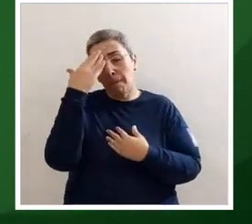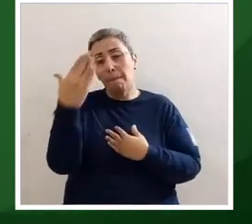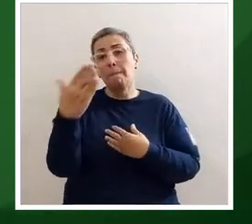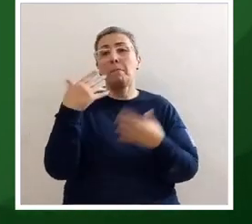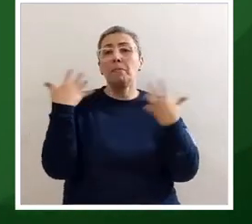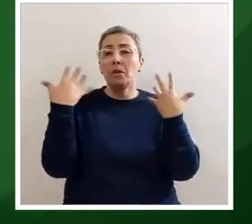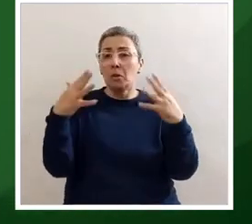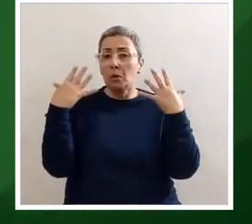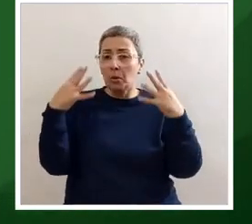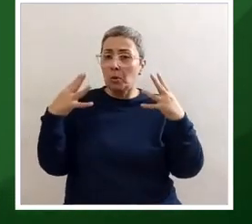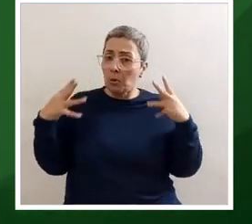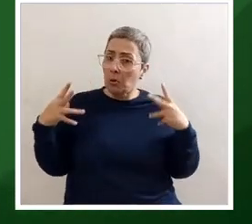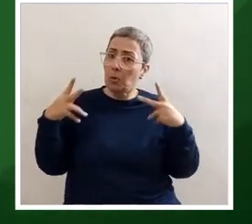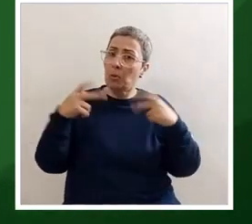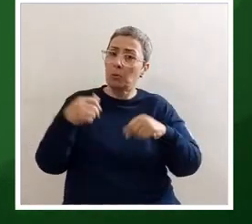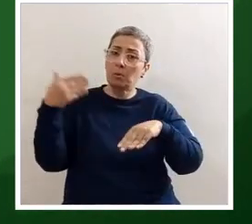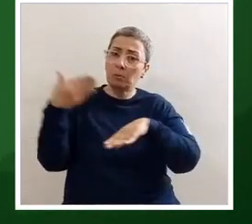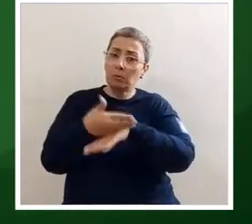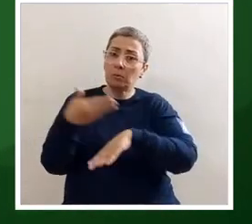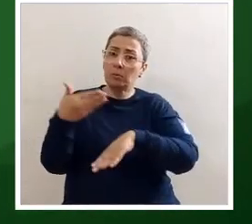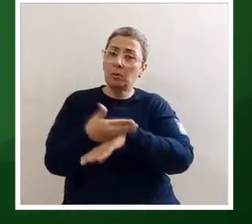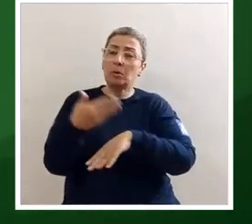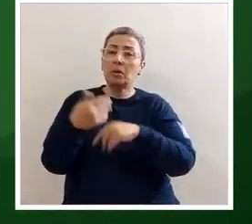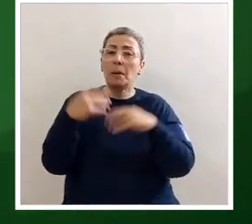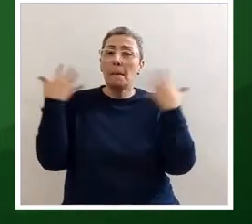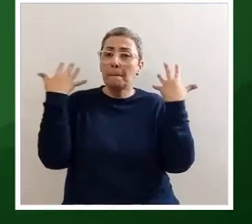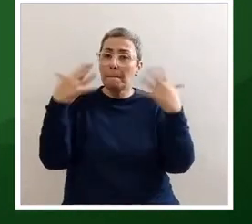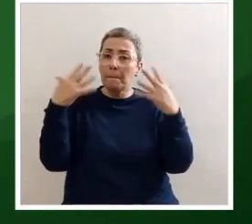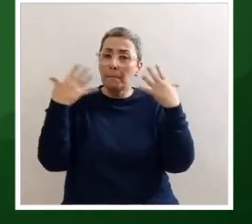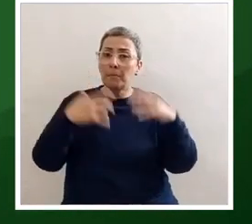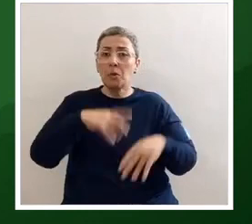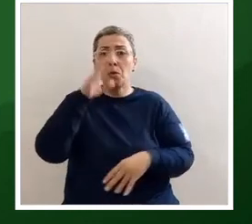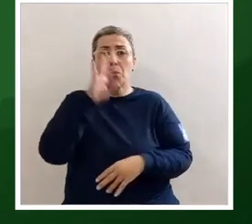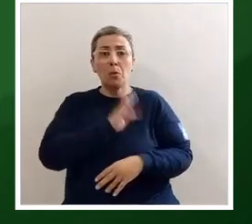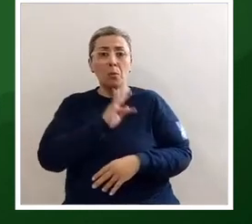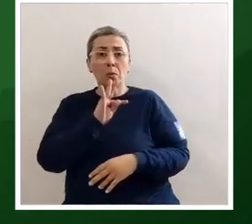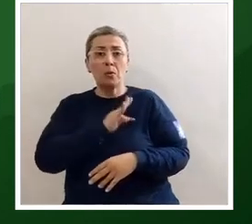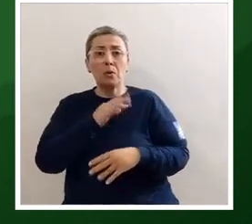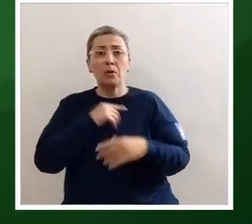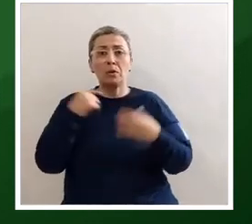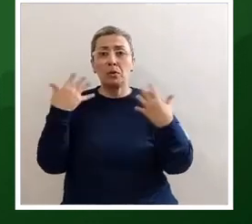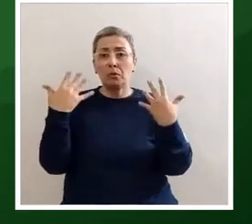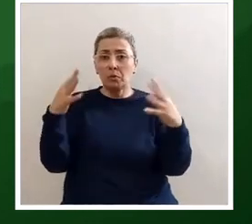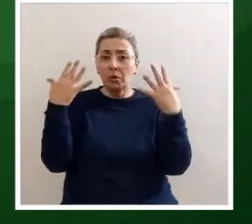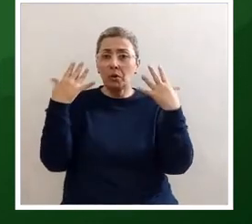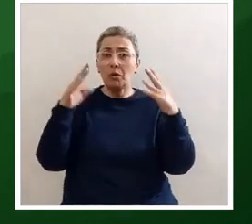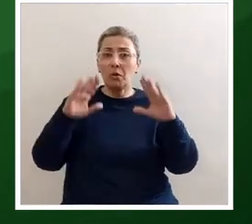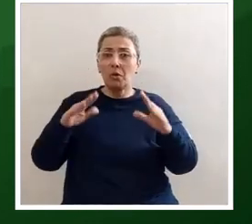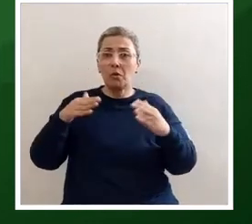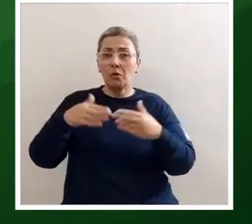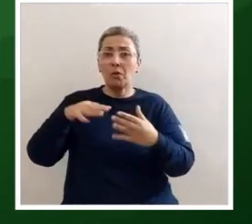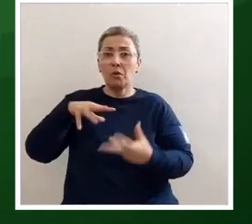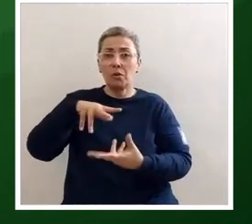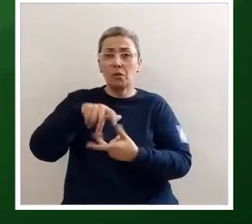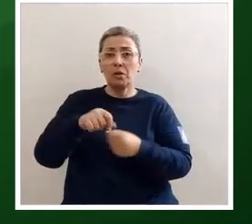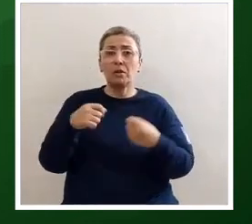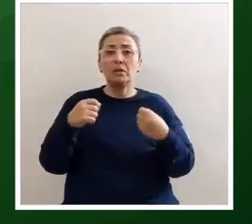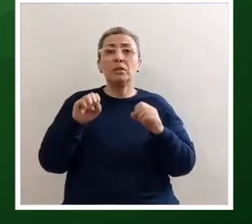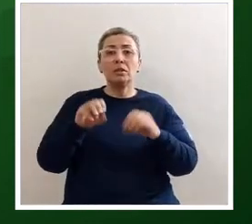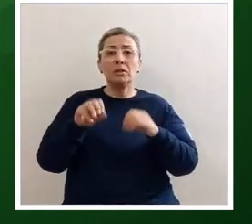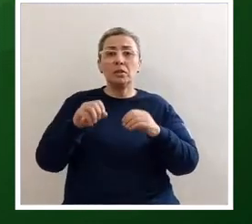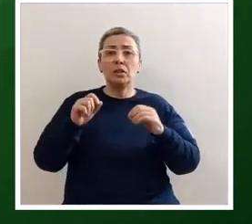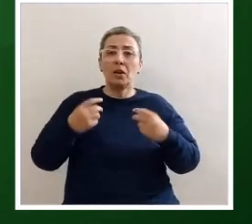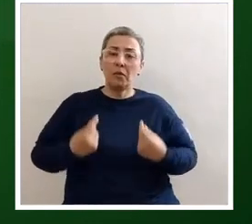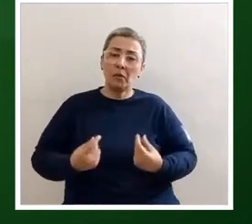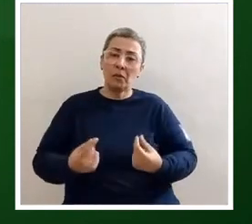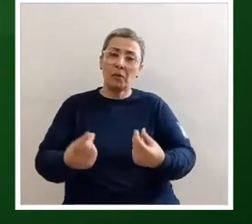Parabéns a todos os participantes para bens ao Alto Tietê Viva o fórum internacional de educação vida